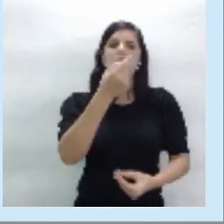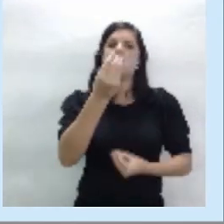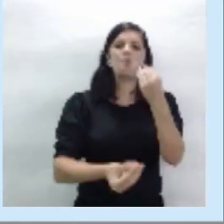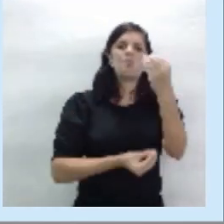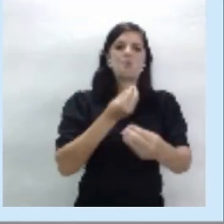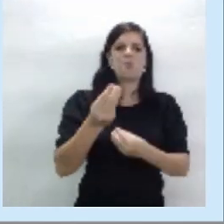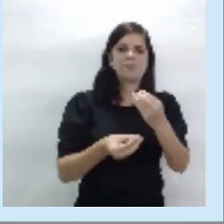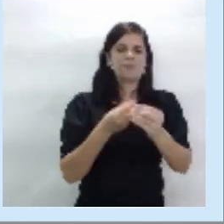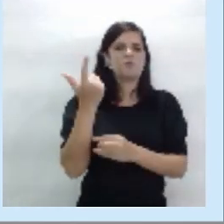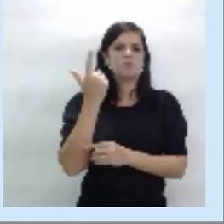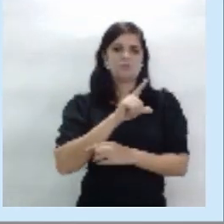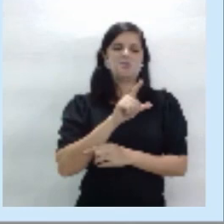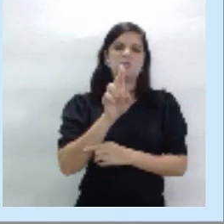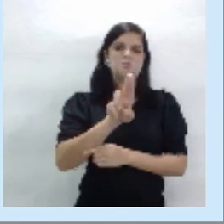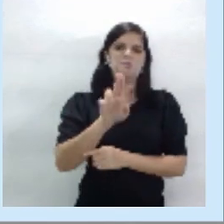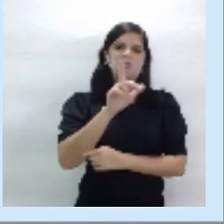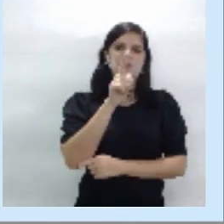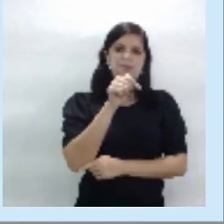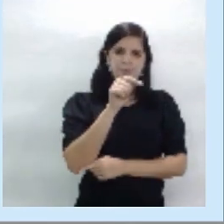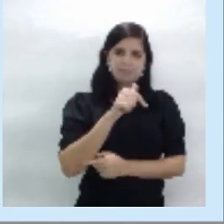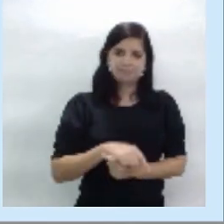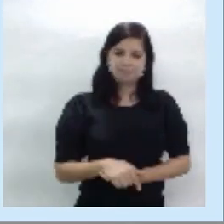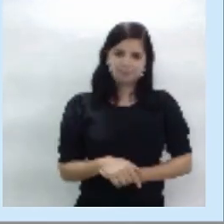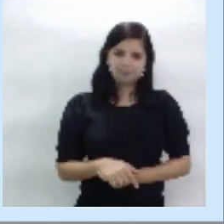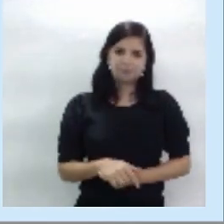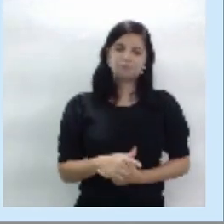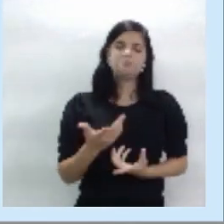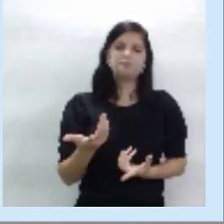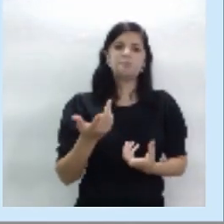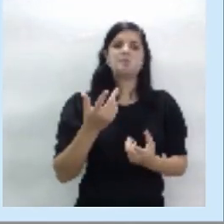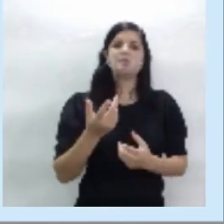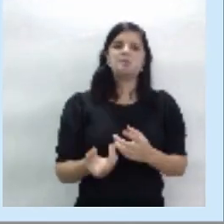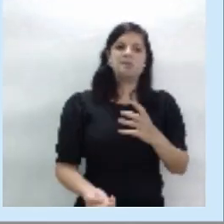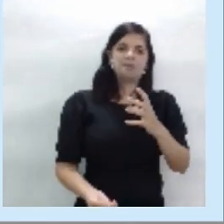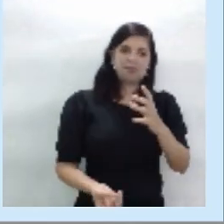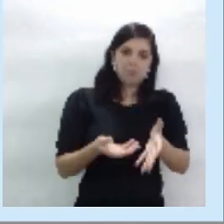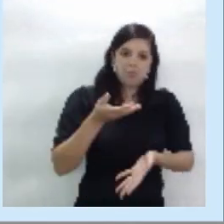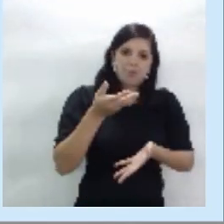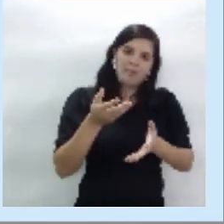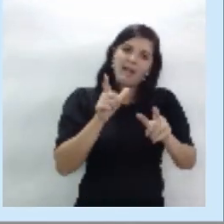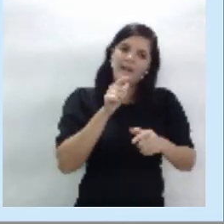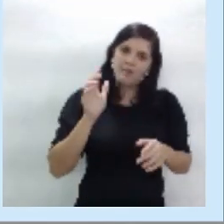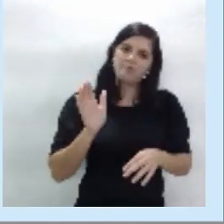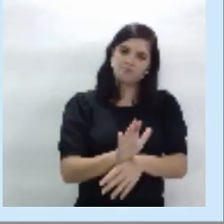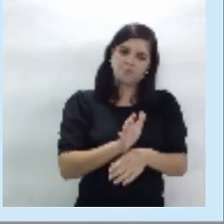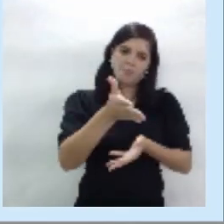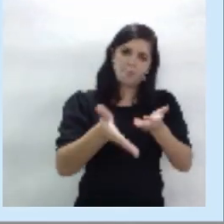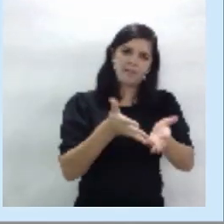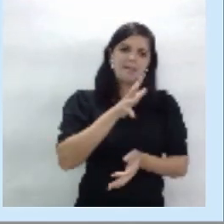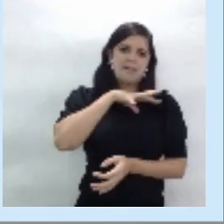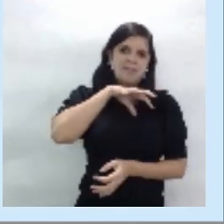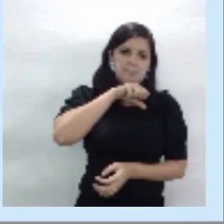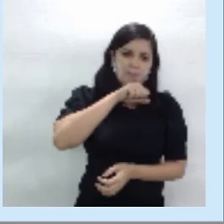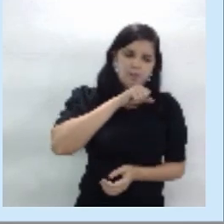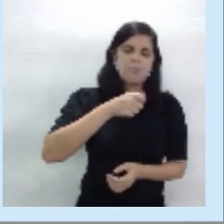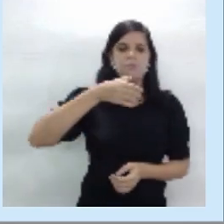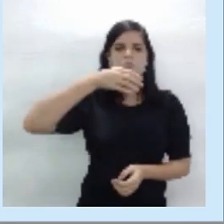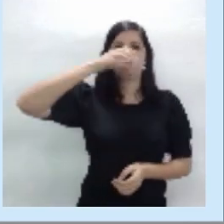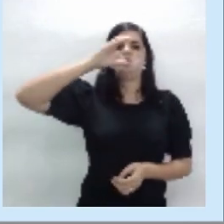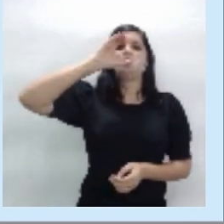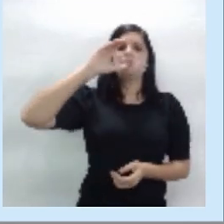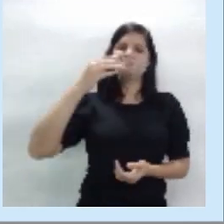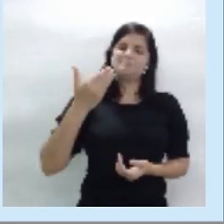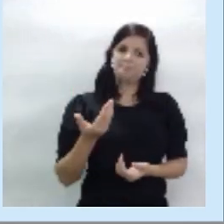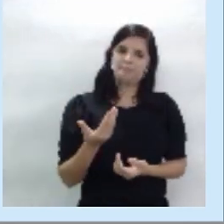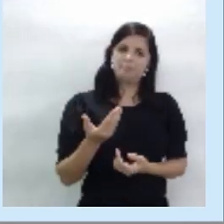forma de nós utilizarmos a água, tá? Usamos a água para a criação de animais, usamos a água para o nosso consumo próprio e também